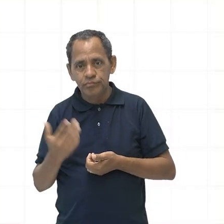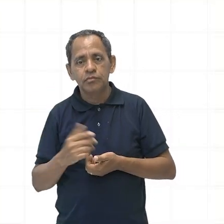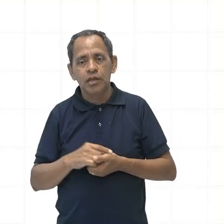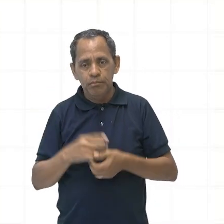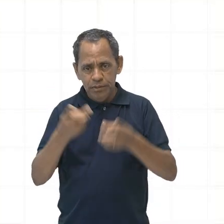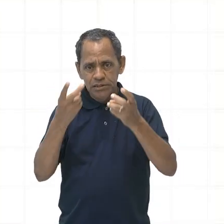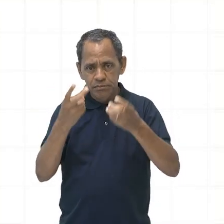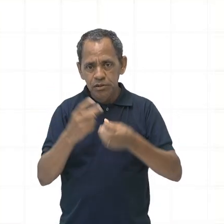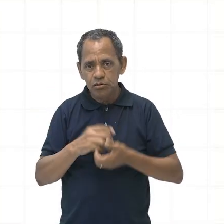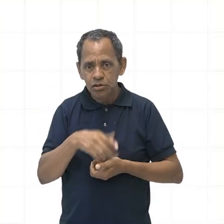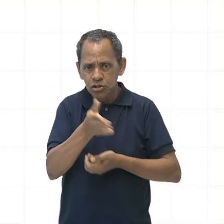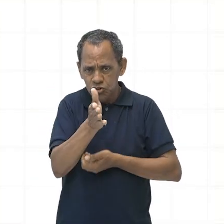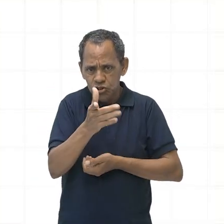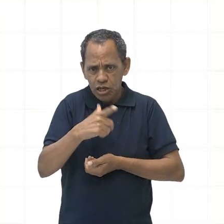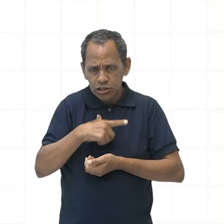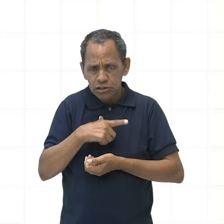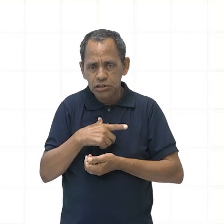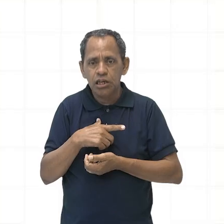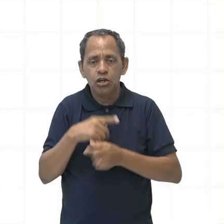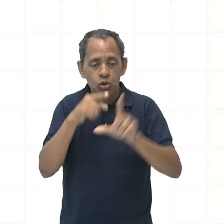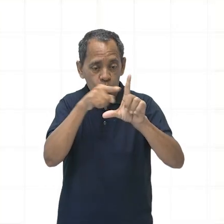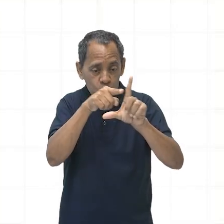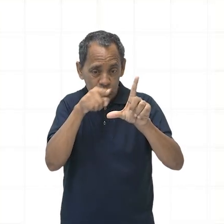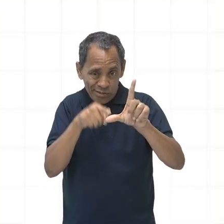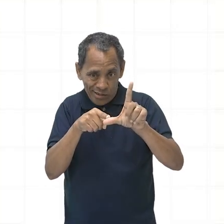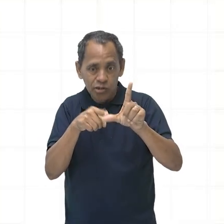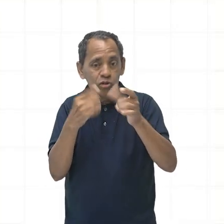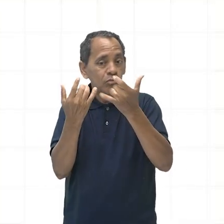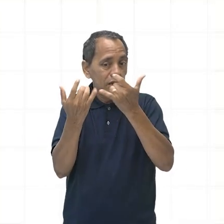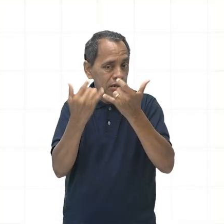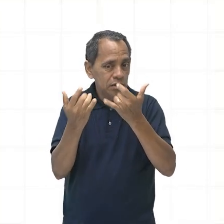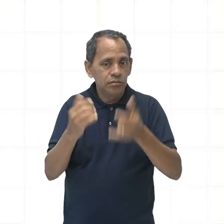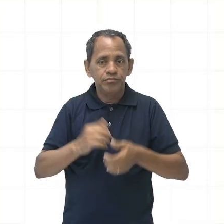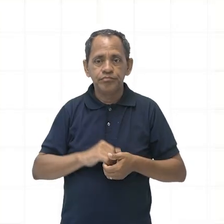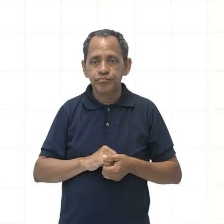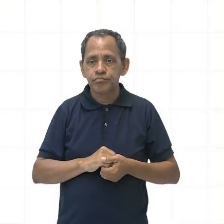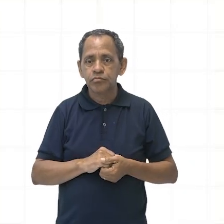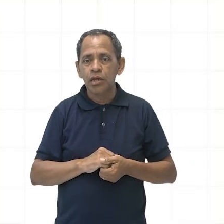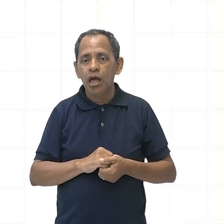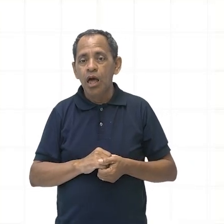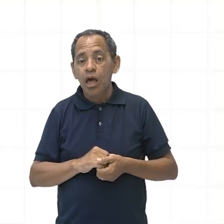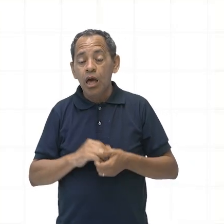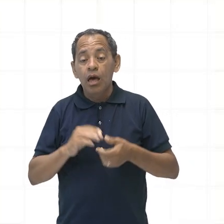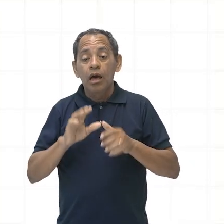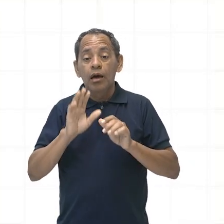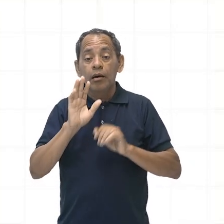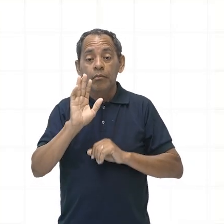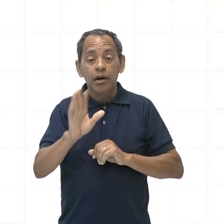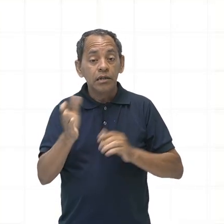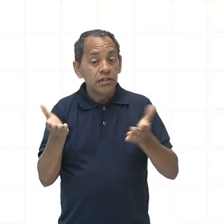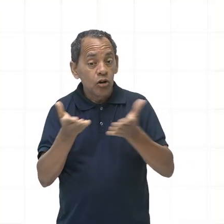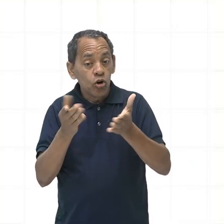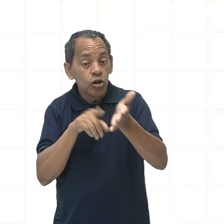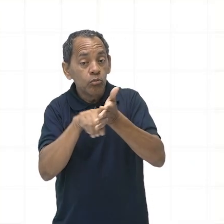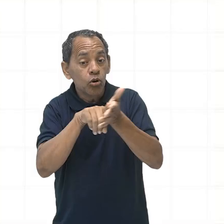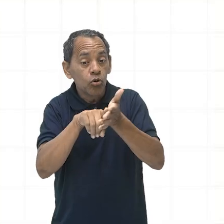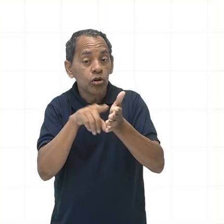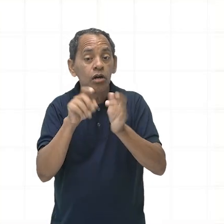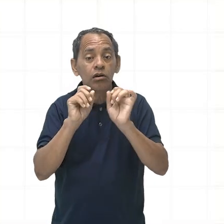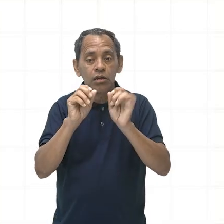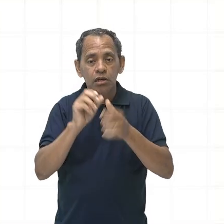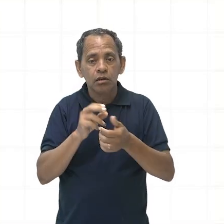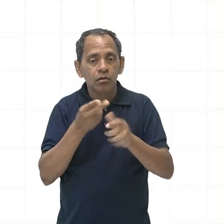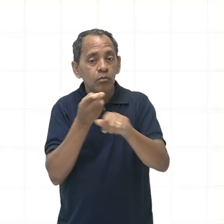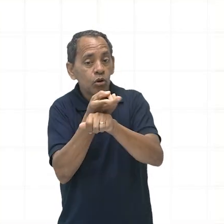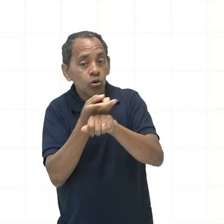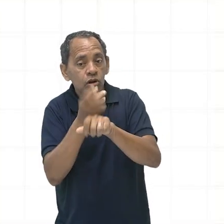já sei que eles têm os mesmos ângulos. Então, agora eu vou procurar qual é o lado correspondente aqui a esse